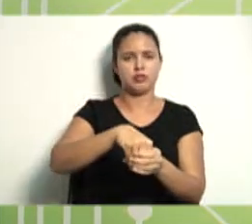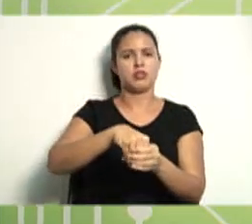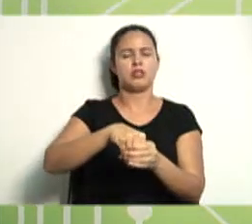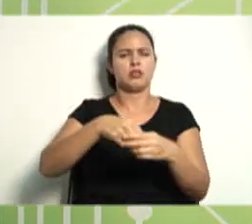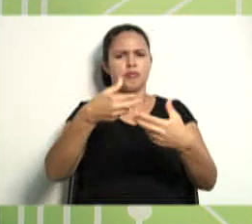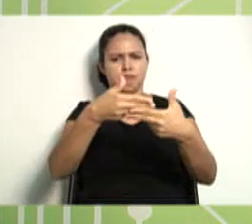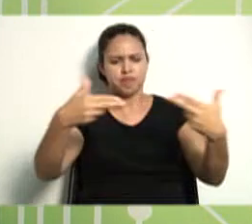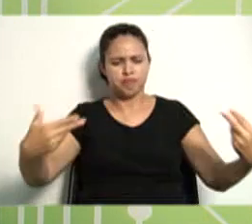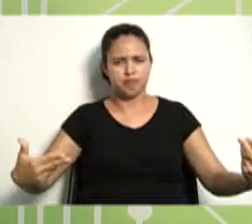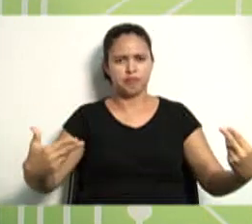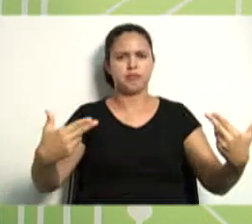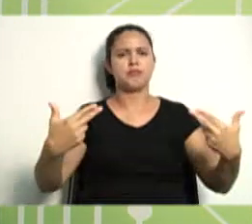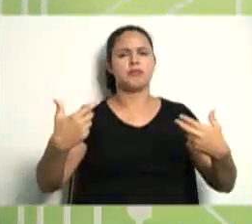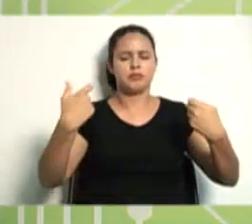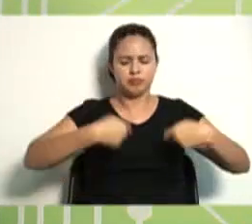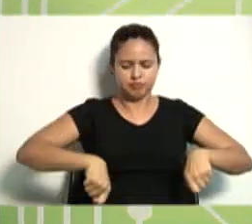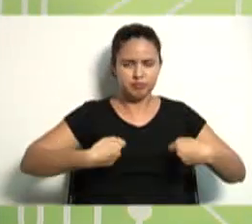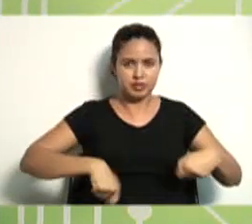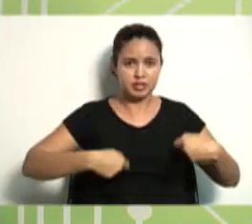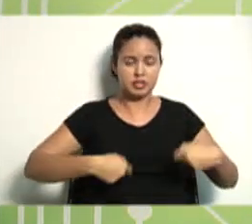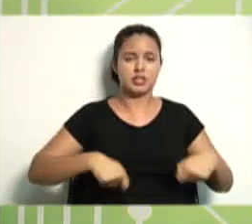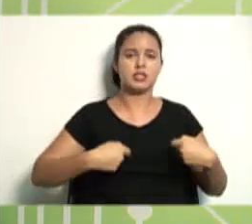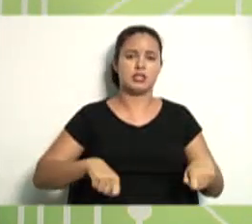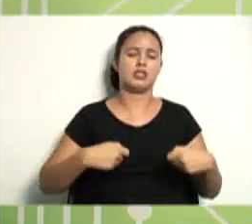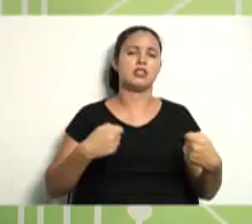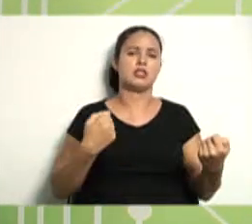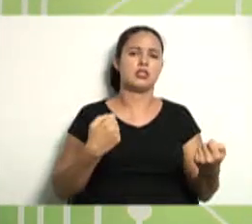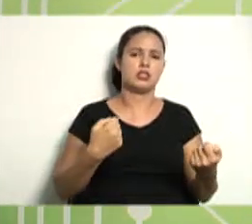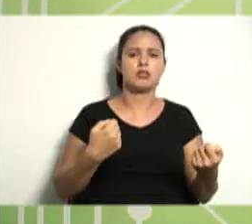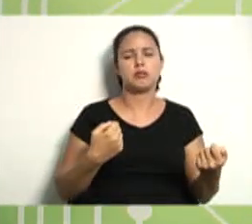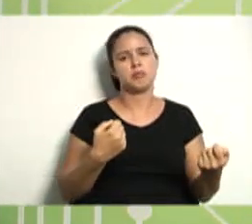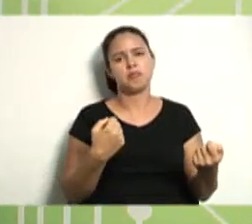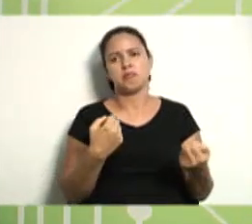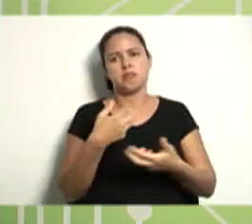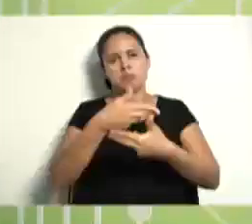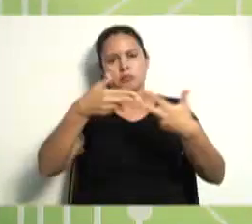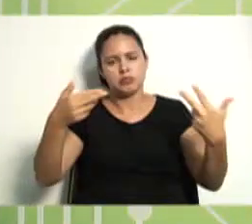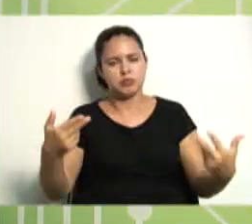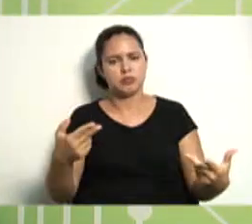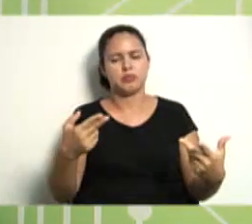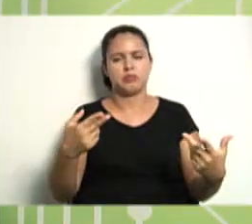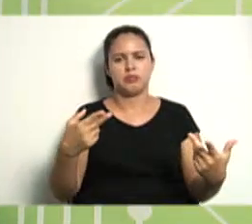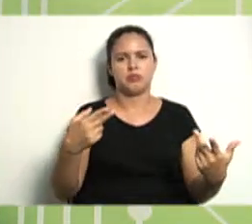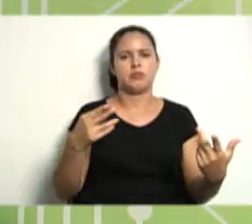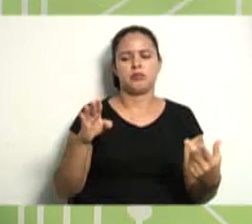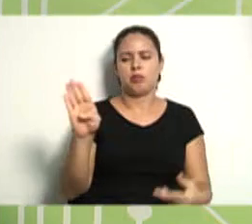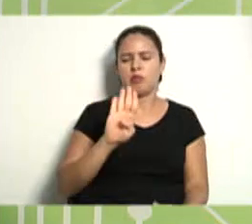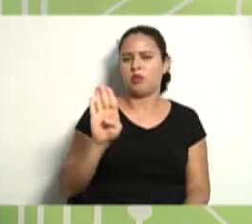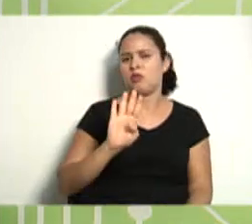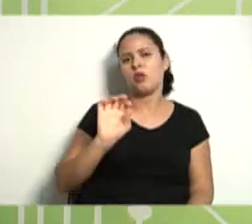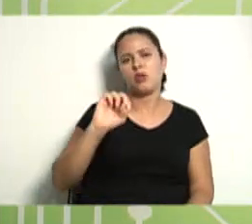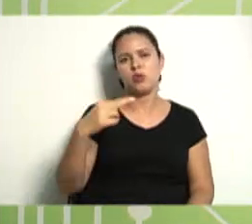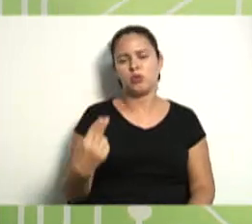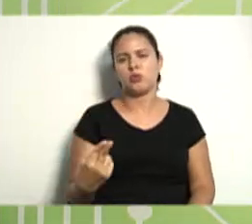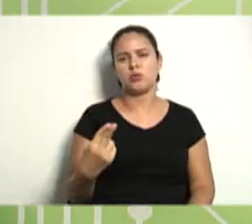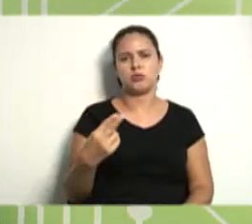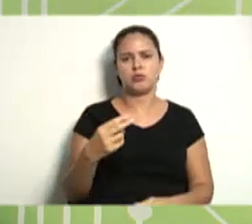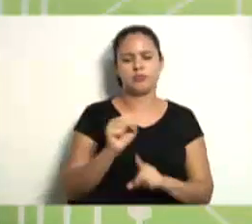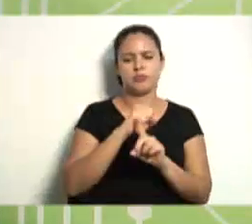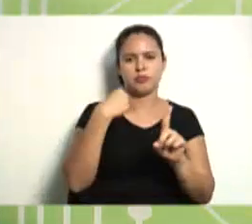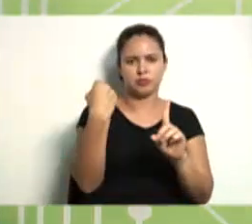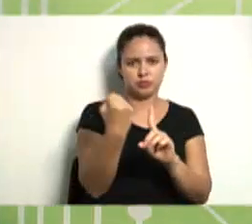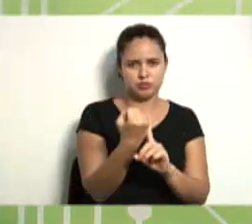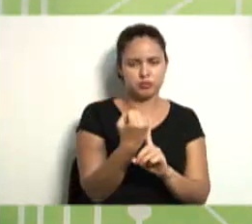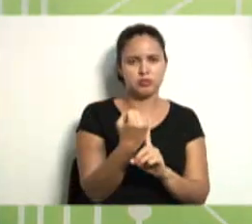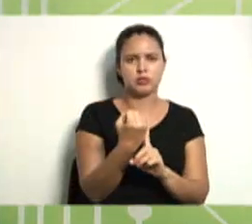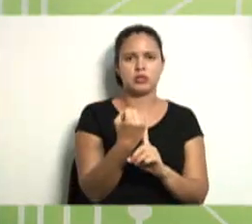necessidades biológicas como necessidades sociais. Então, como não existe na natureza